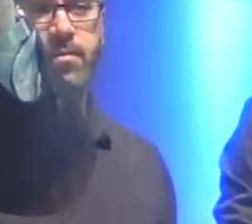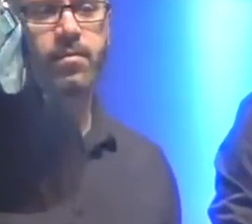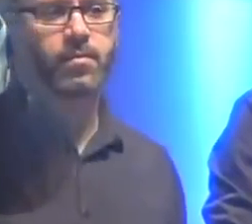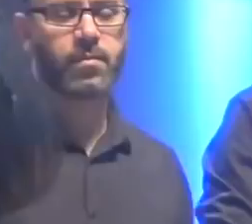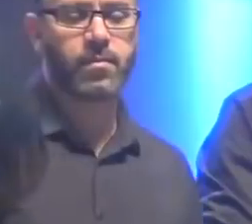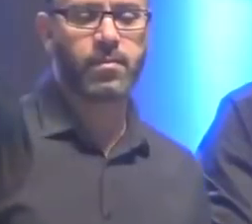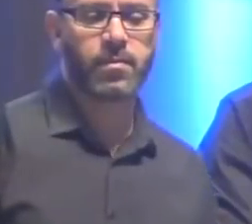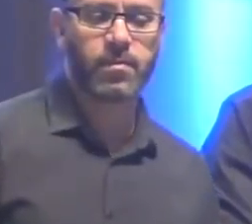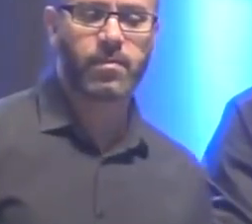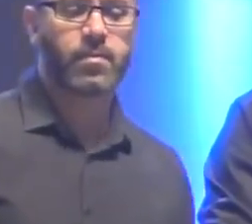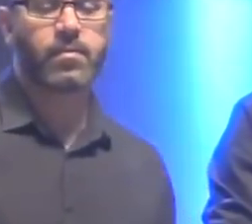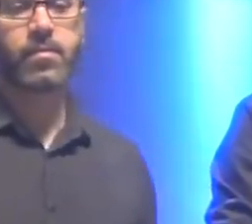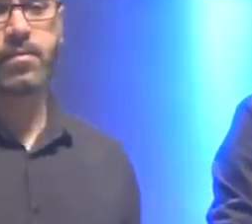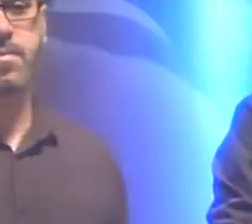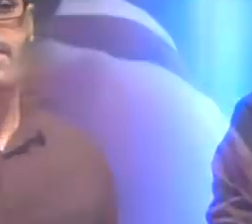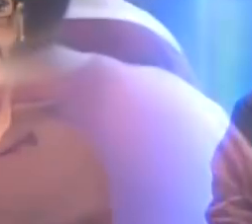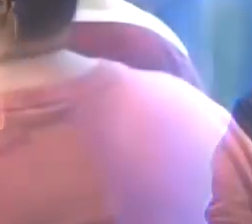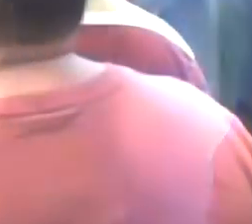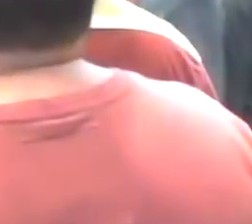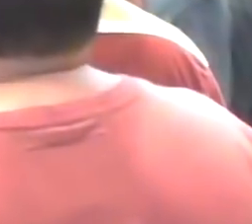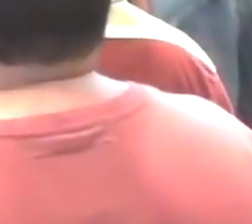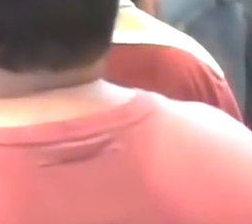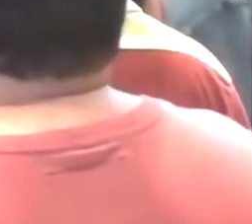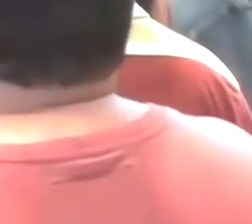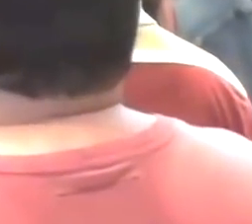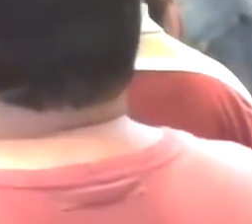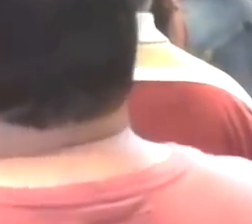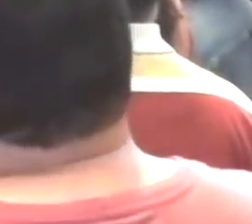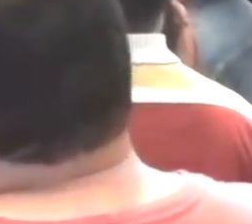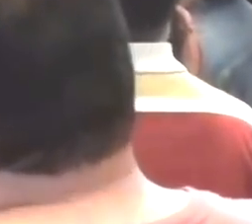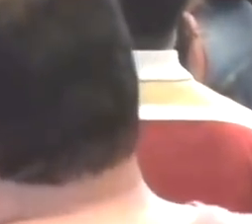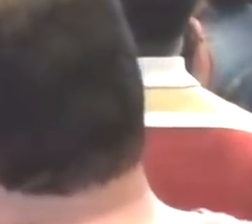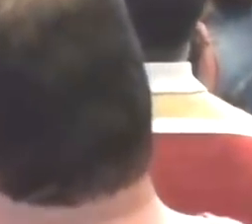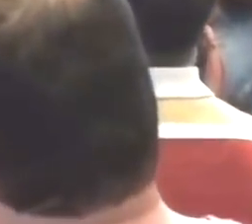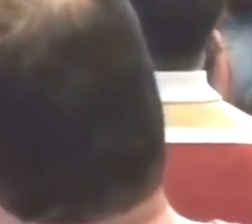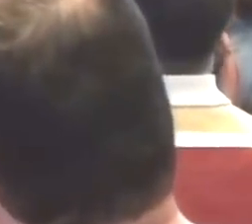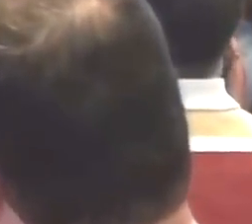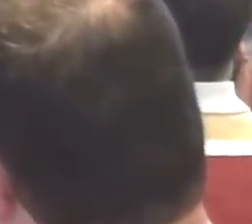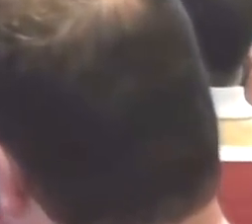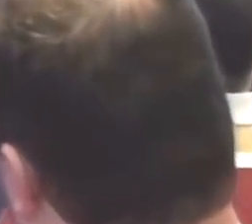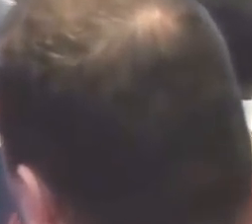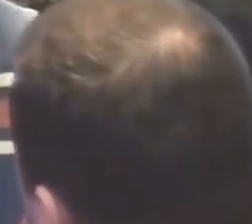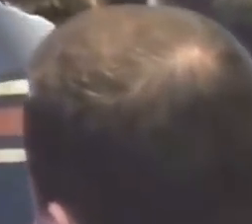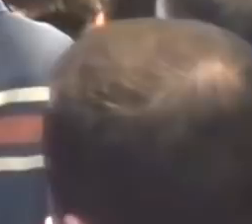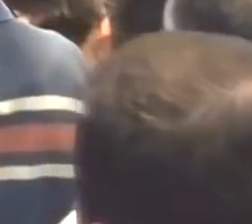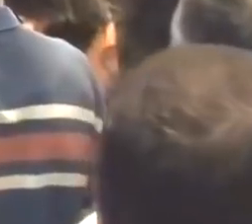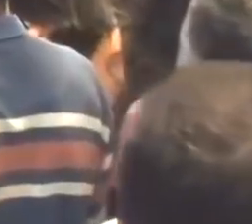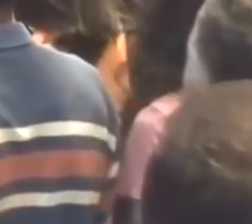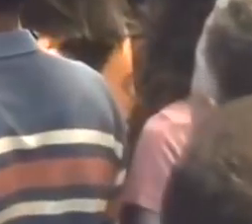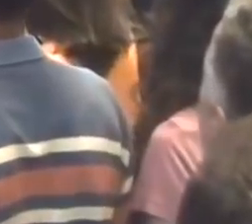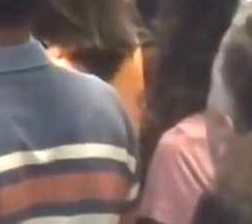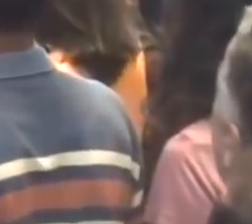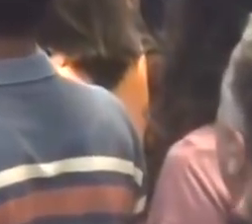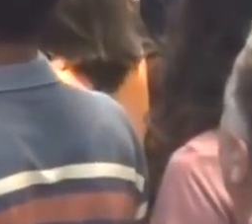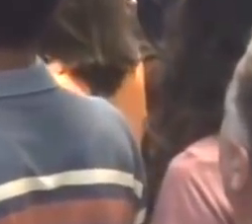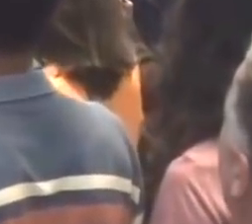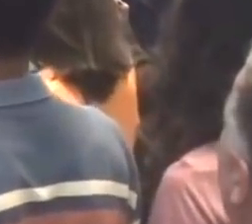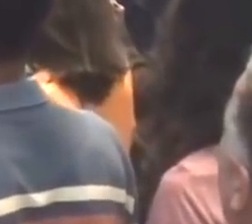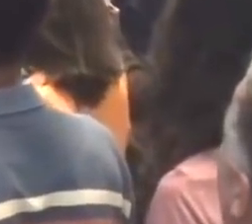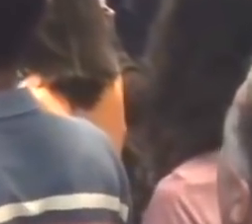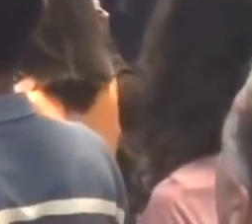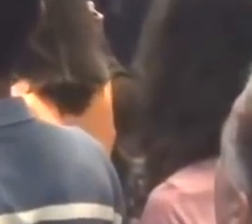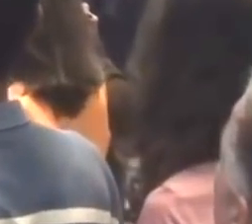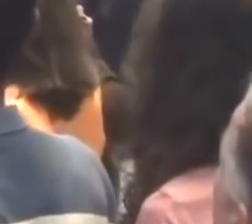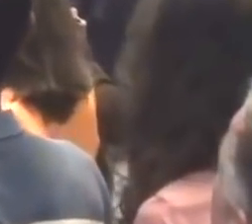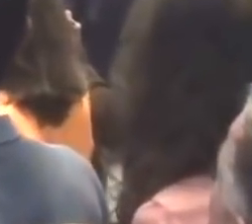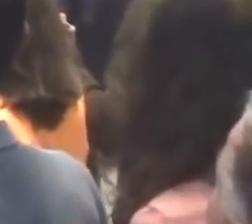incrível o que o Espírito Santo faz. Você tem um professor particular que vai caminhar com você, ele vai